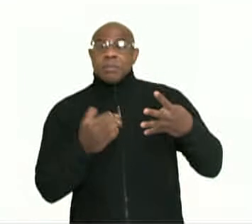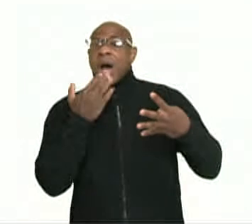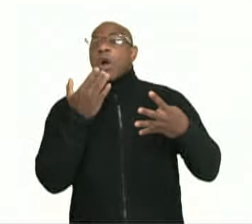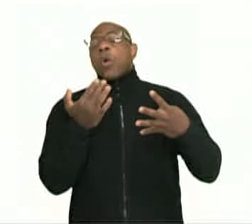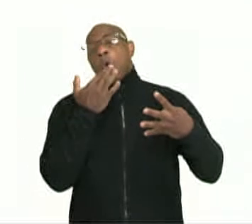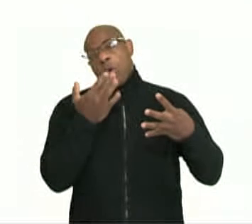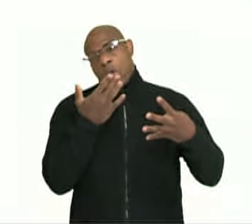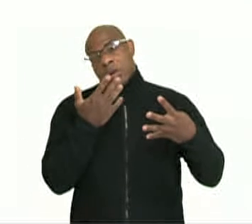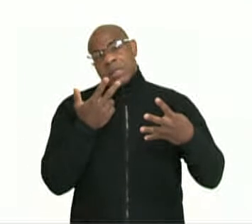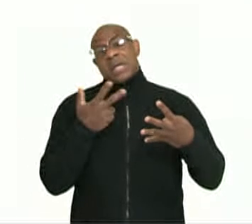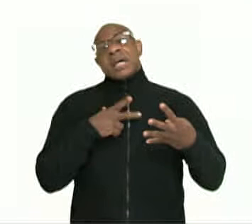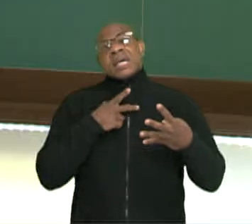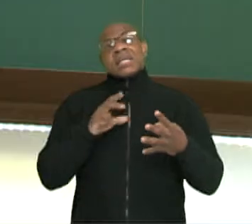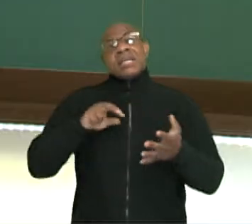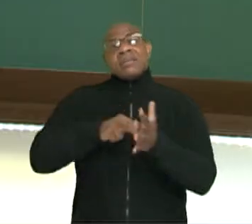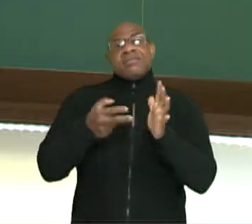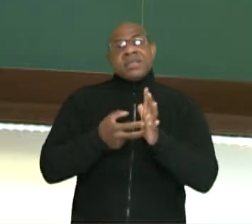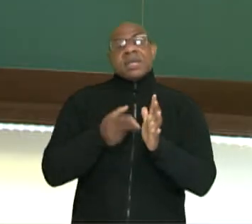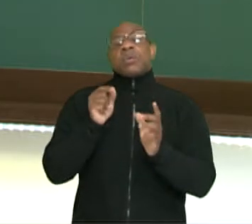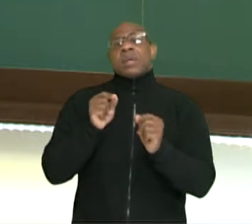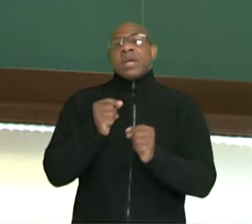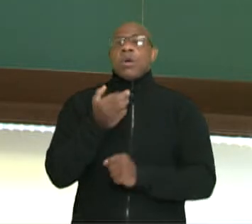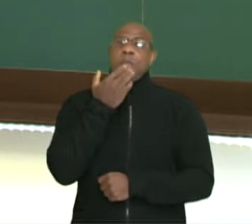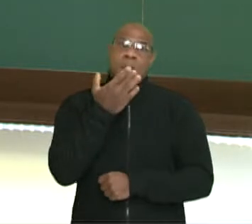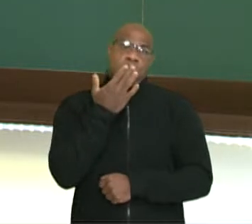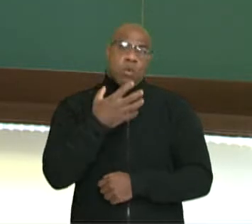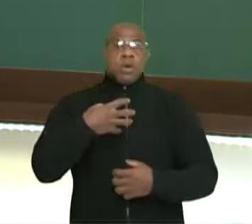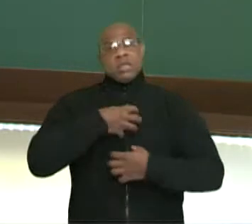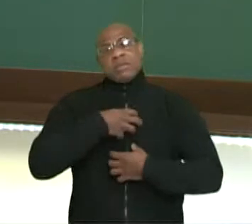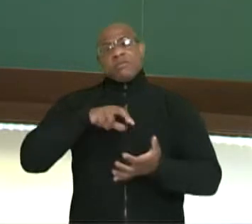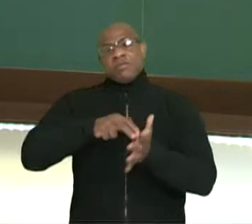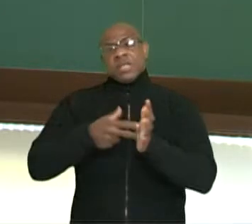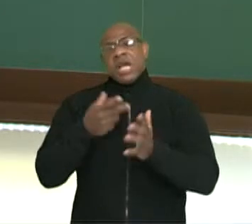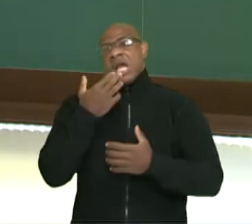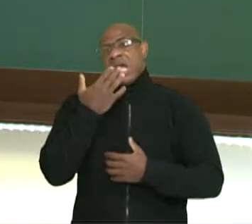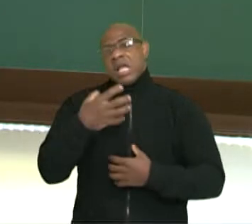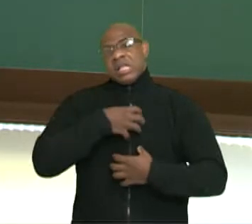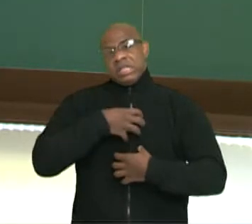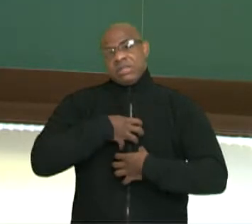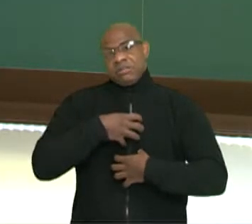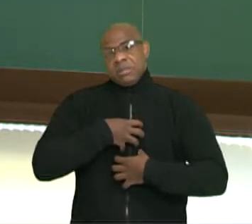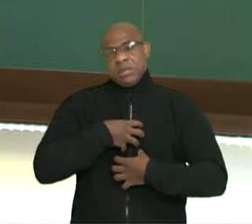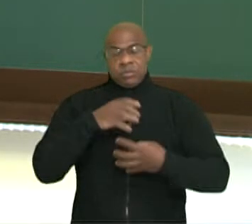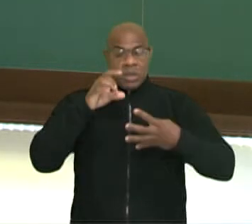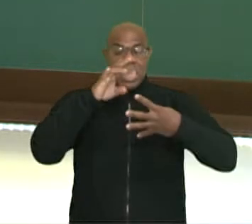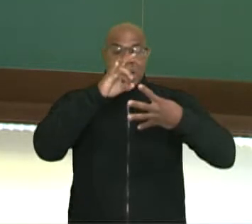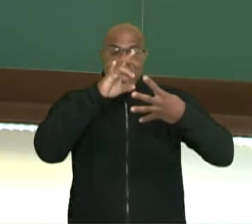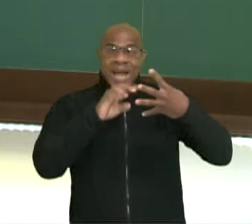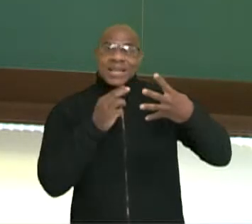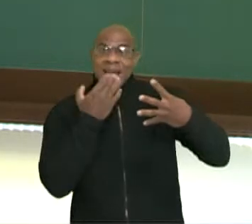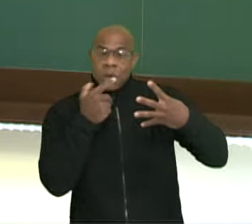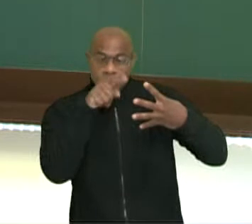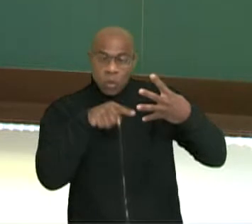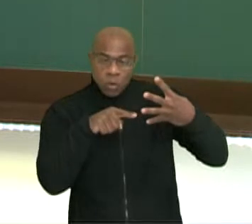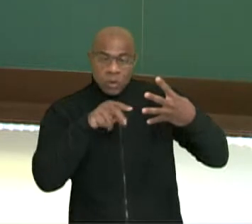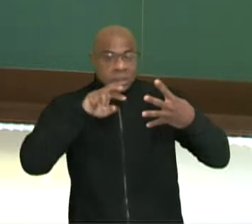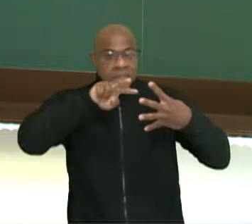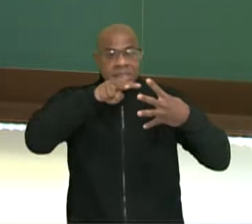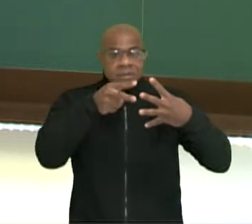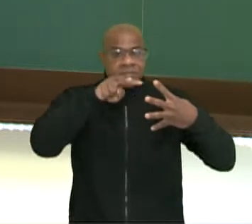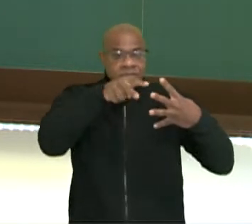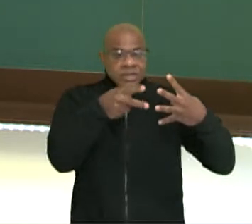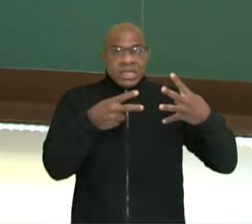daquele momento. Então, se eu tenho uma memória, eu tenho um sentimento, uma emoção relacionado àquela